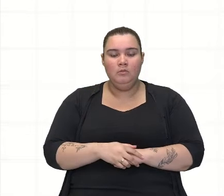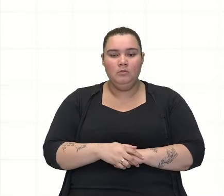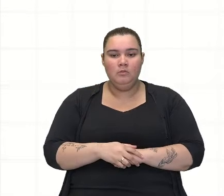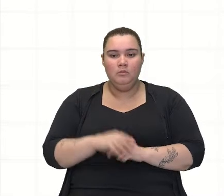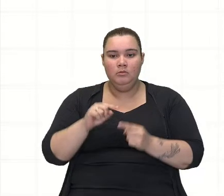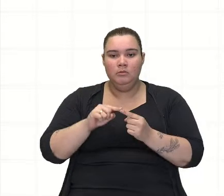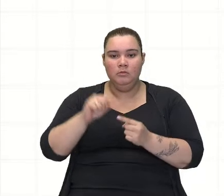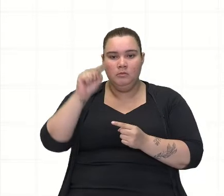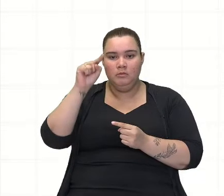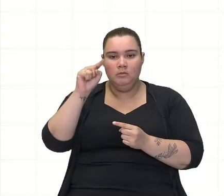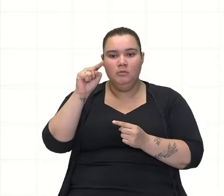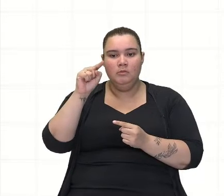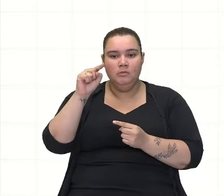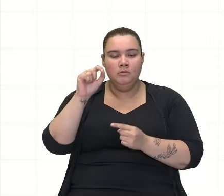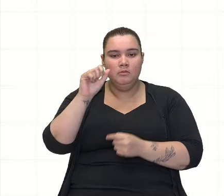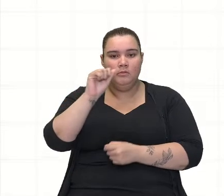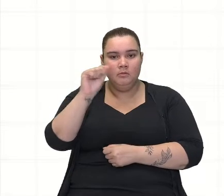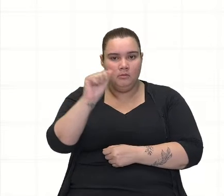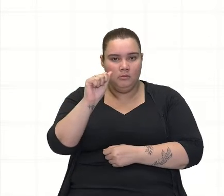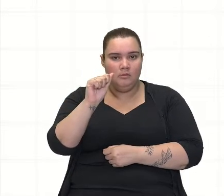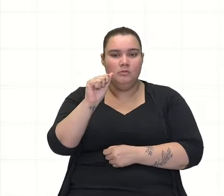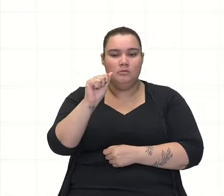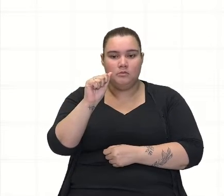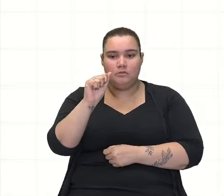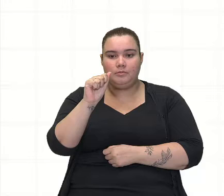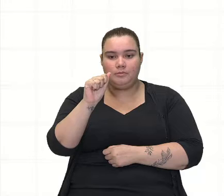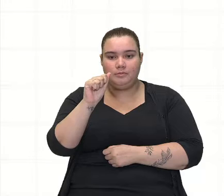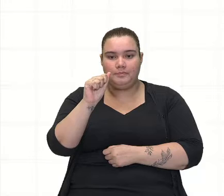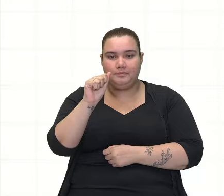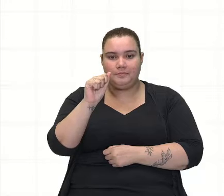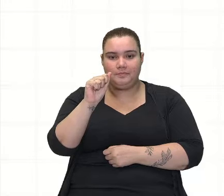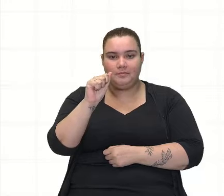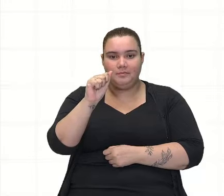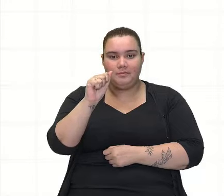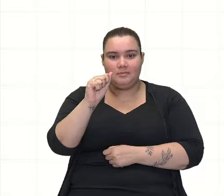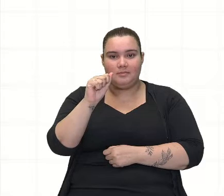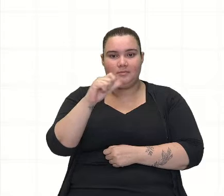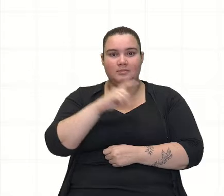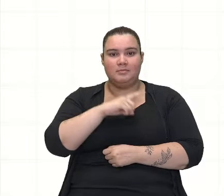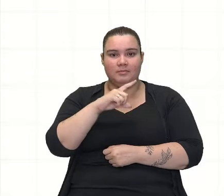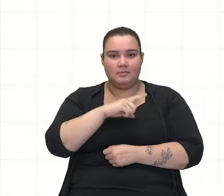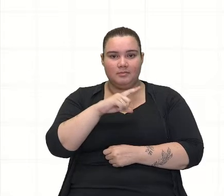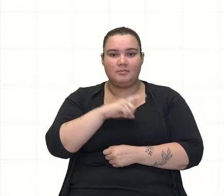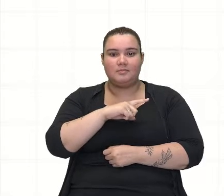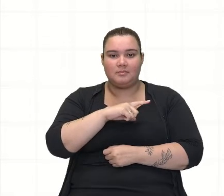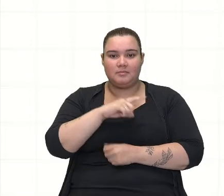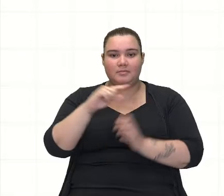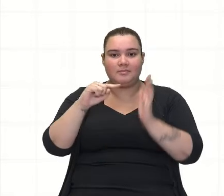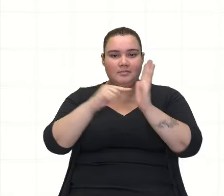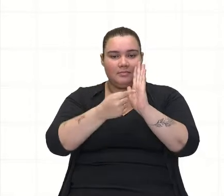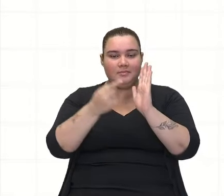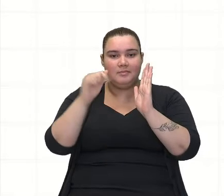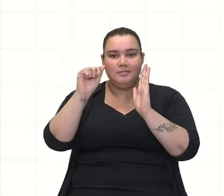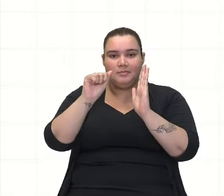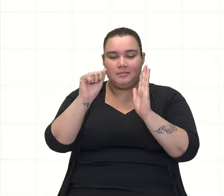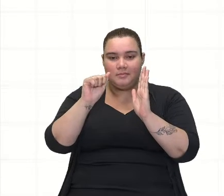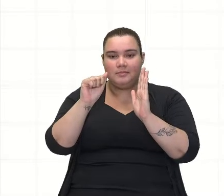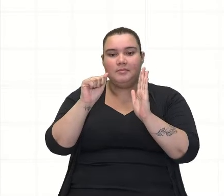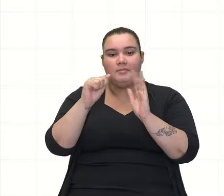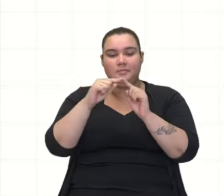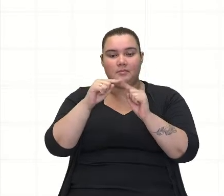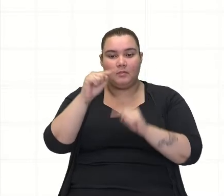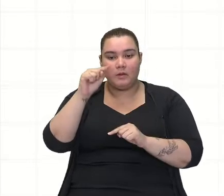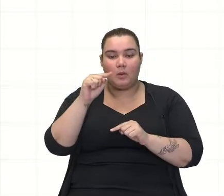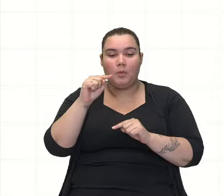aos pontos, em relação agora ao nosso eixo, né? Qual é o eixo de simetria aqui? Agora nós estamos fazendo relação ao